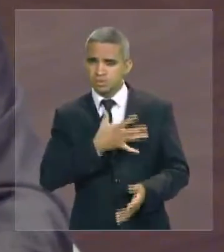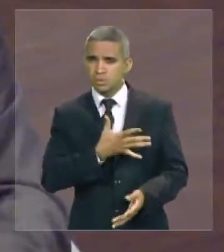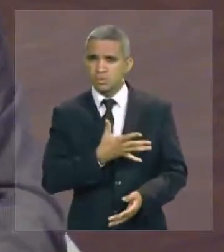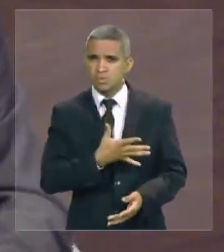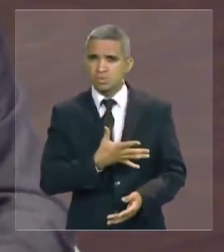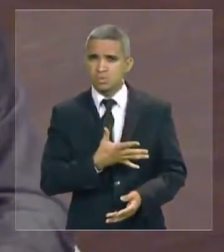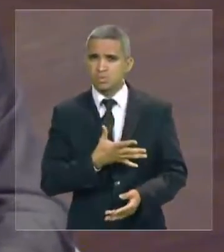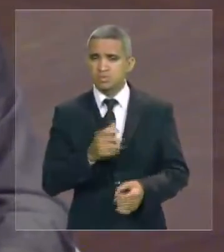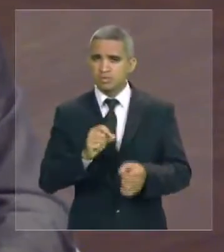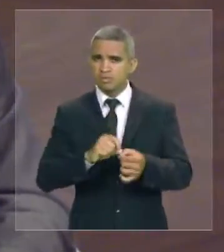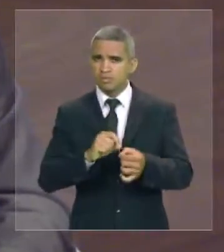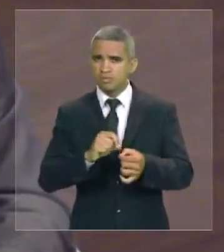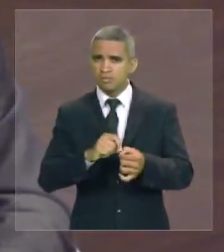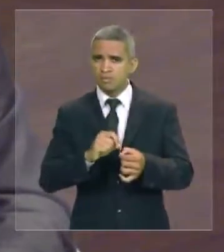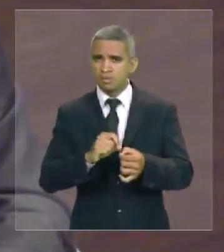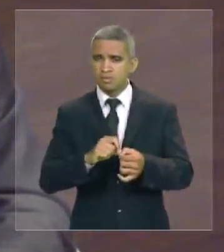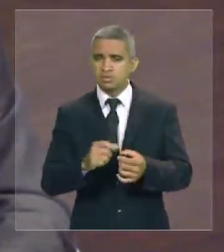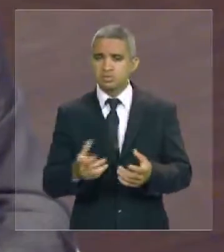está fazendo